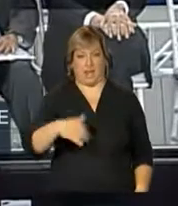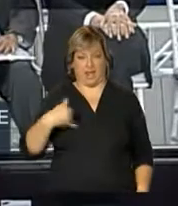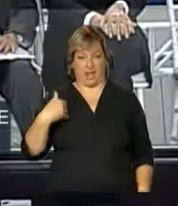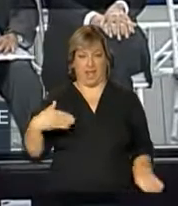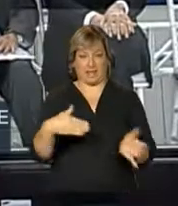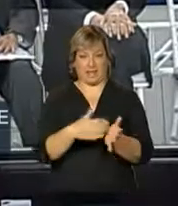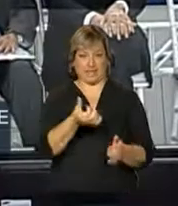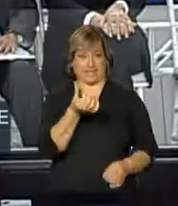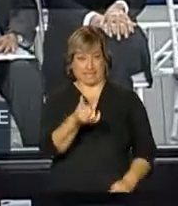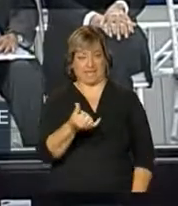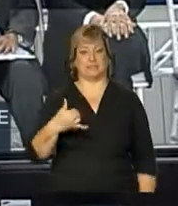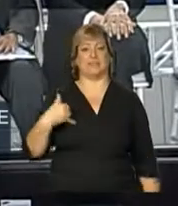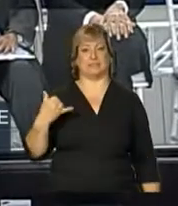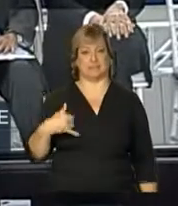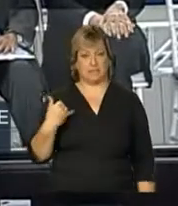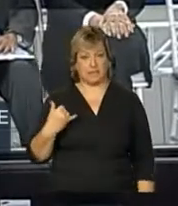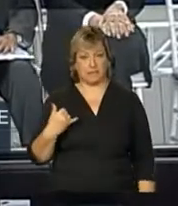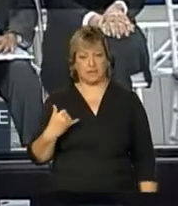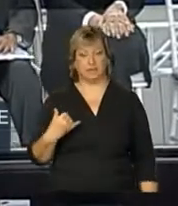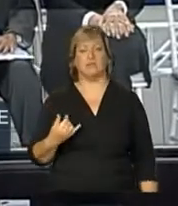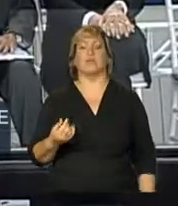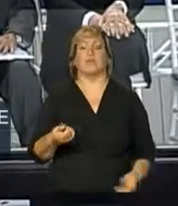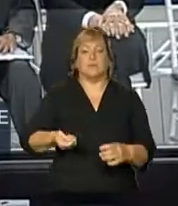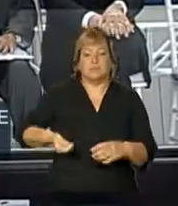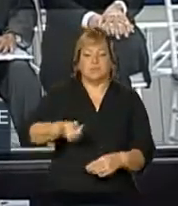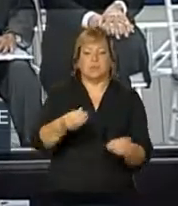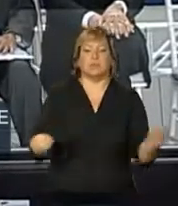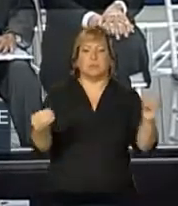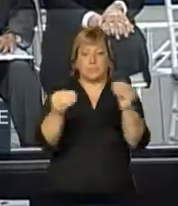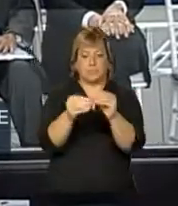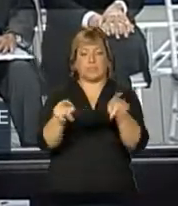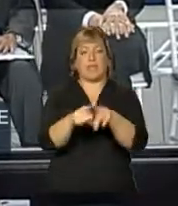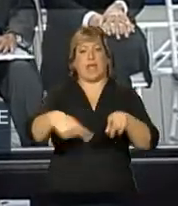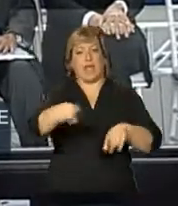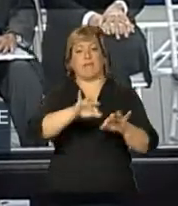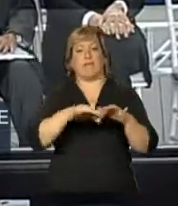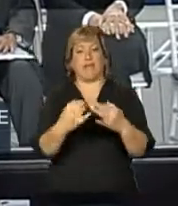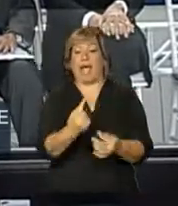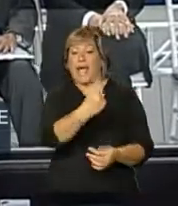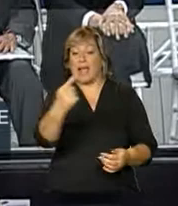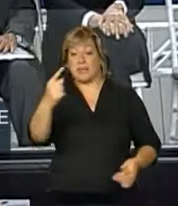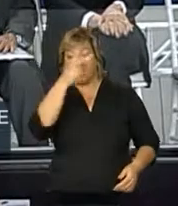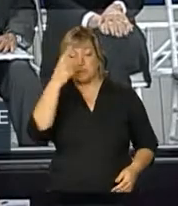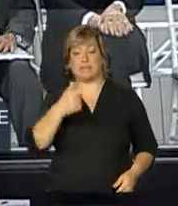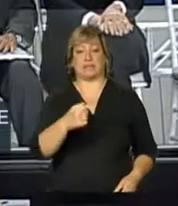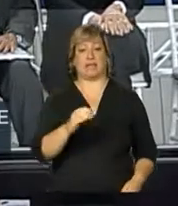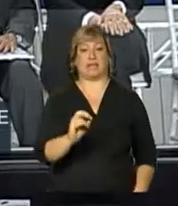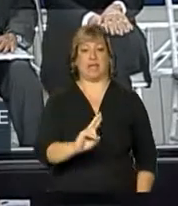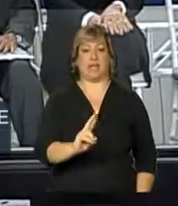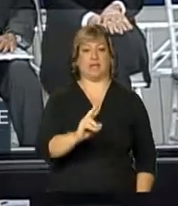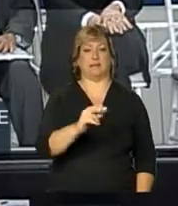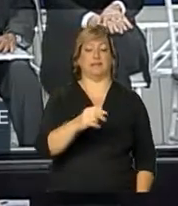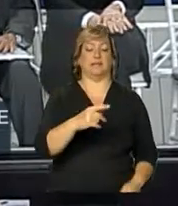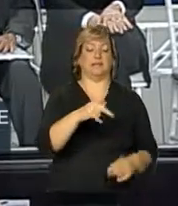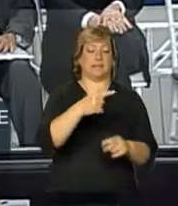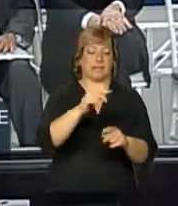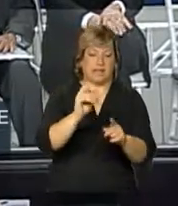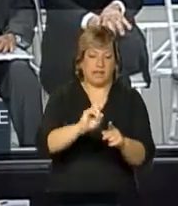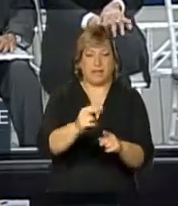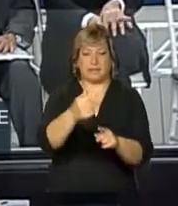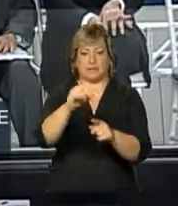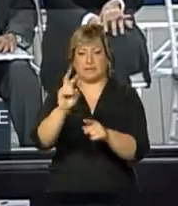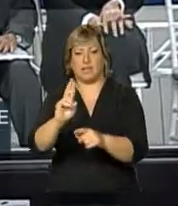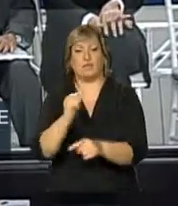a 0 a 6 anos, receberia cada membro dessa família R$ 70. E com